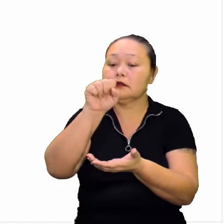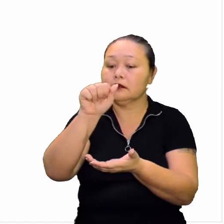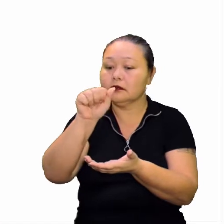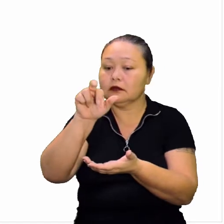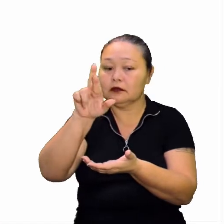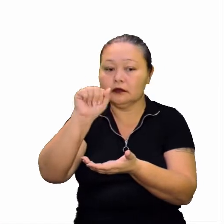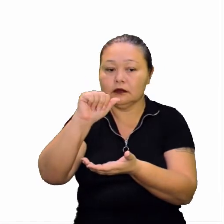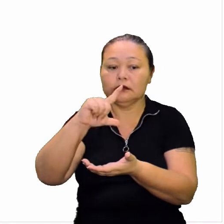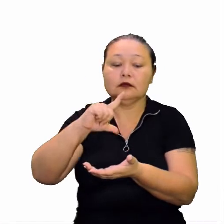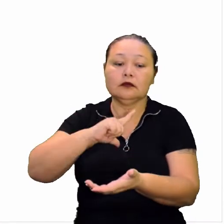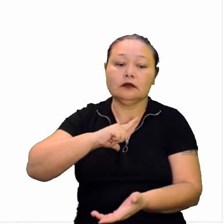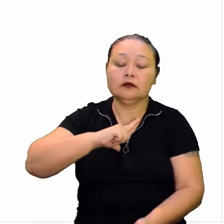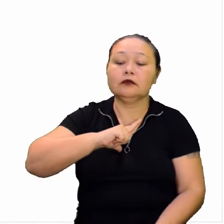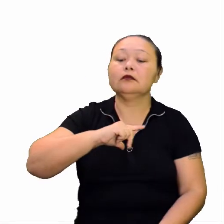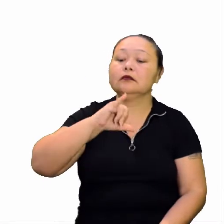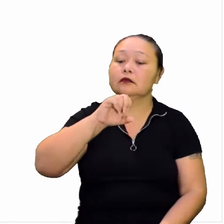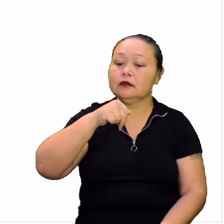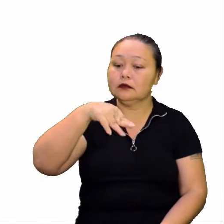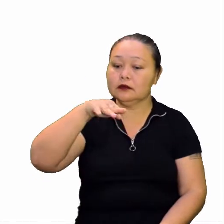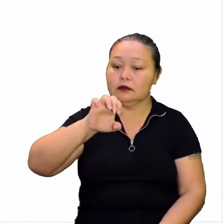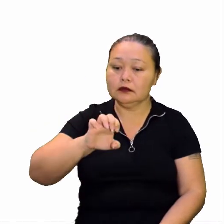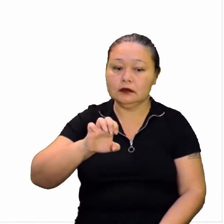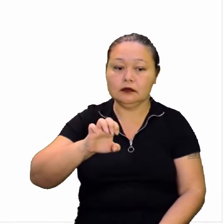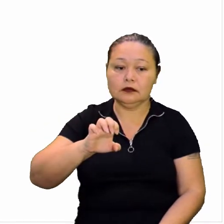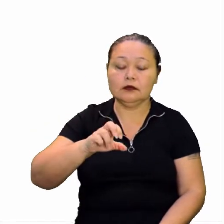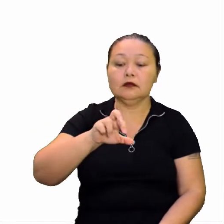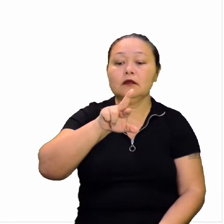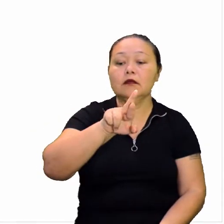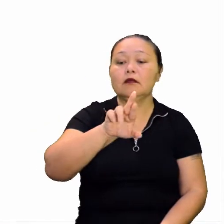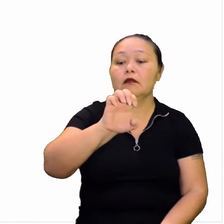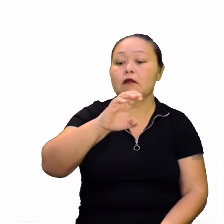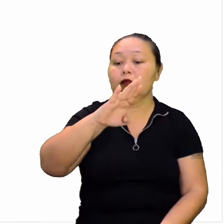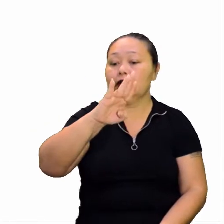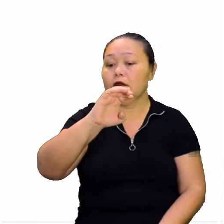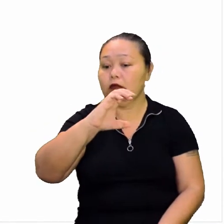Sara vai ter Isaac e Rebeca.